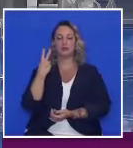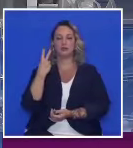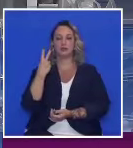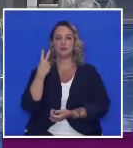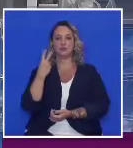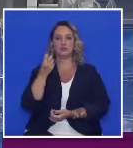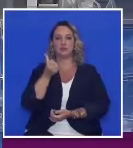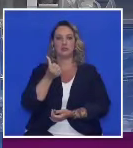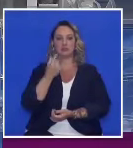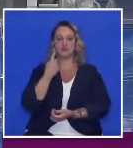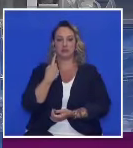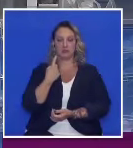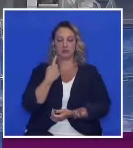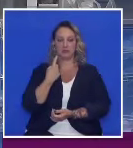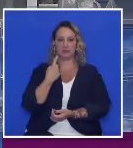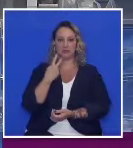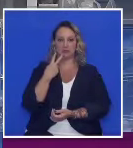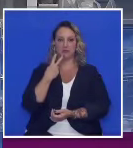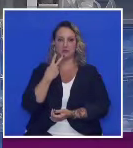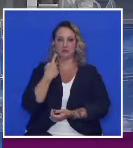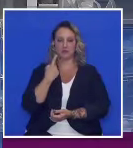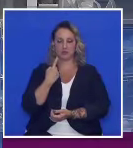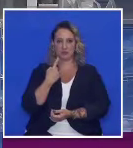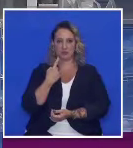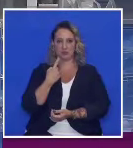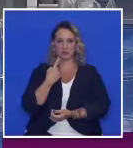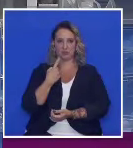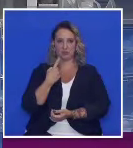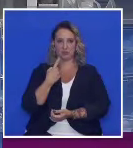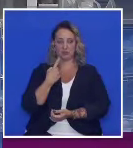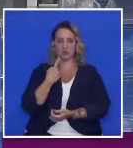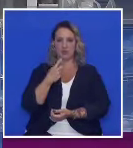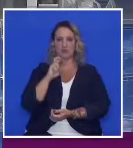42, 61, 21,